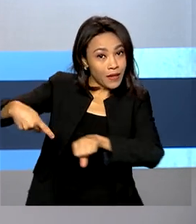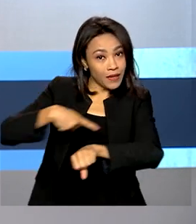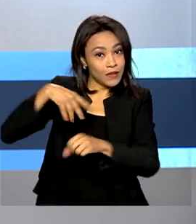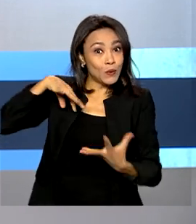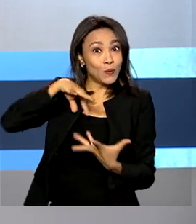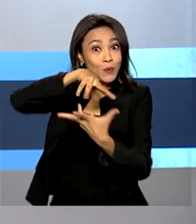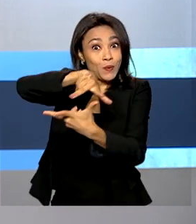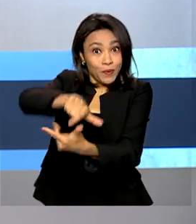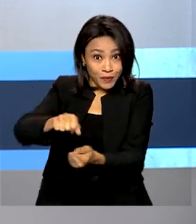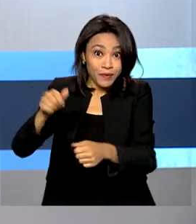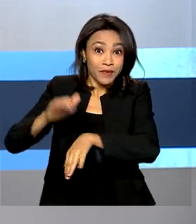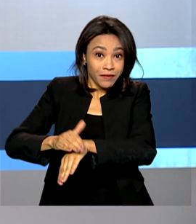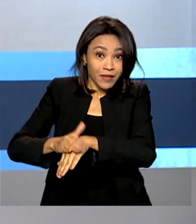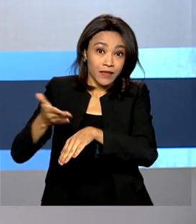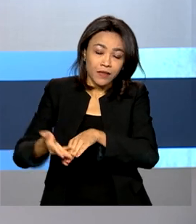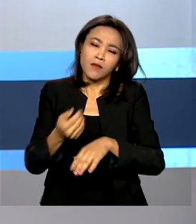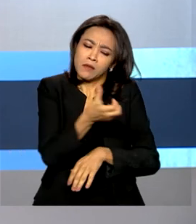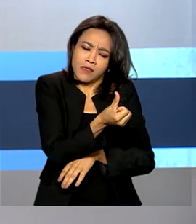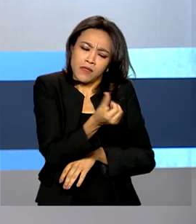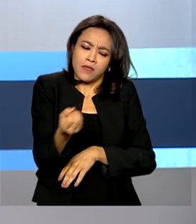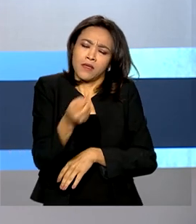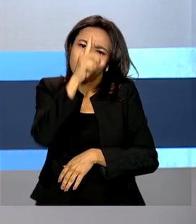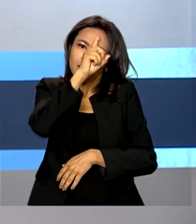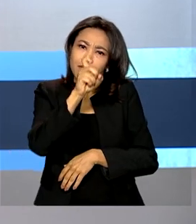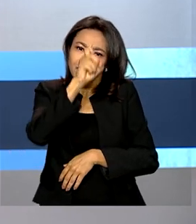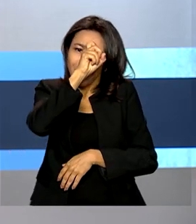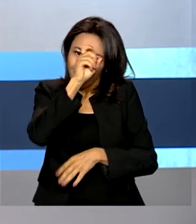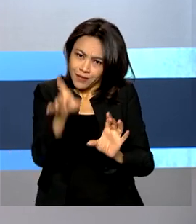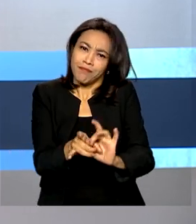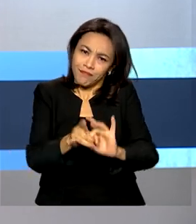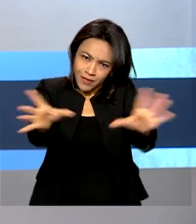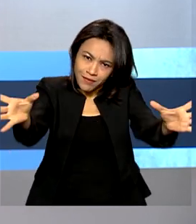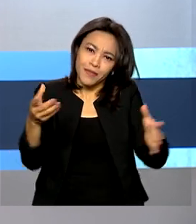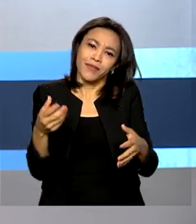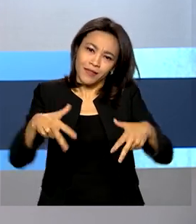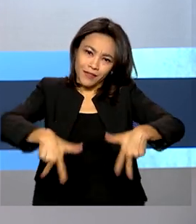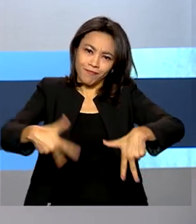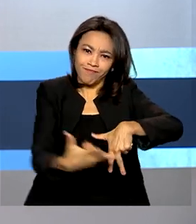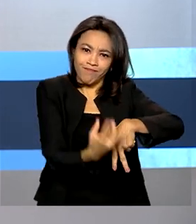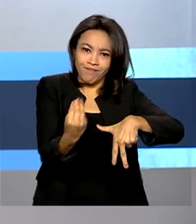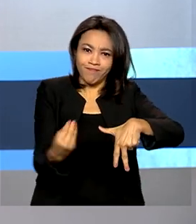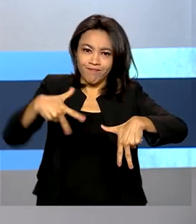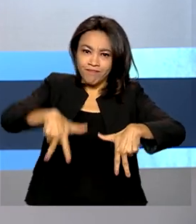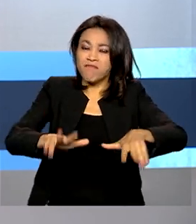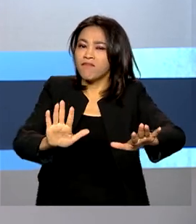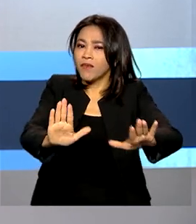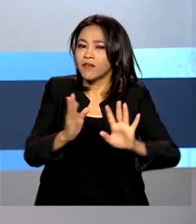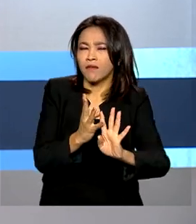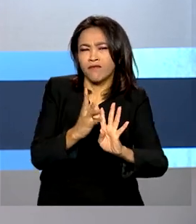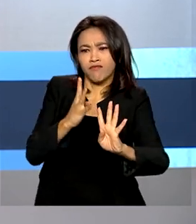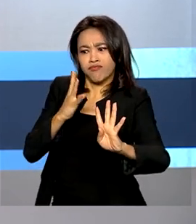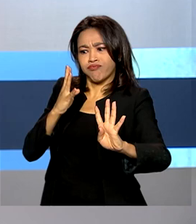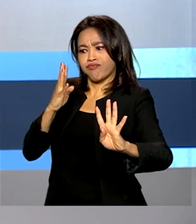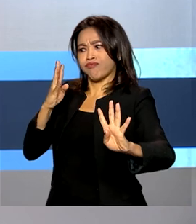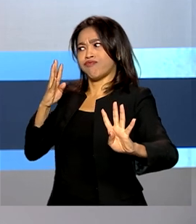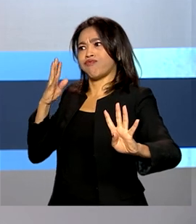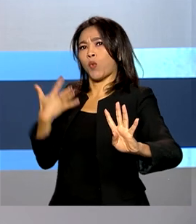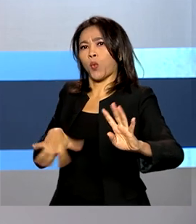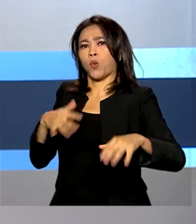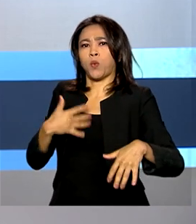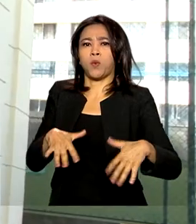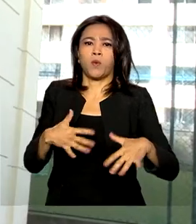São mais de 600 hospitais autorizados para fazer esse tipo de procedimento. Mas a fila de espera por um órgão também é